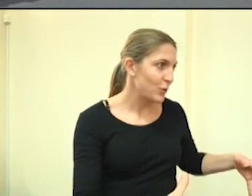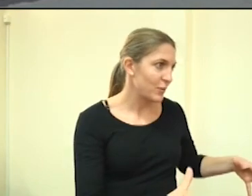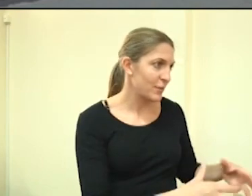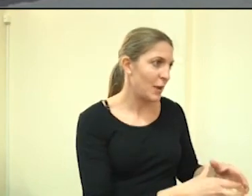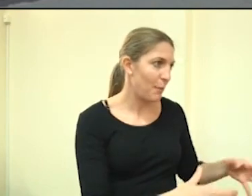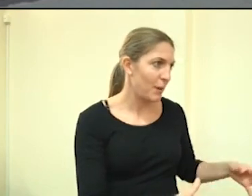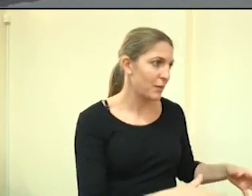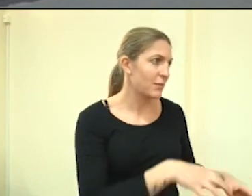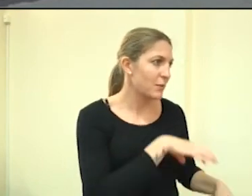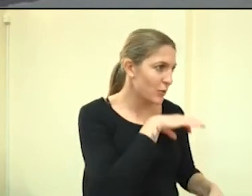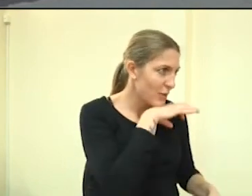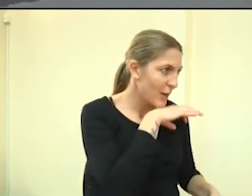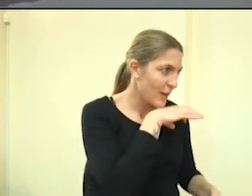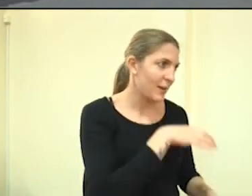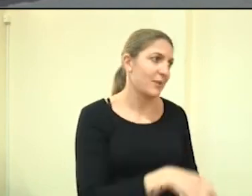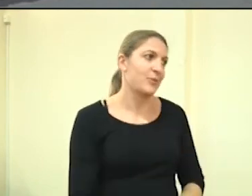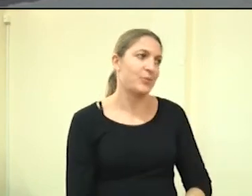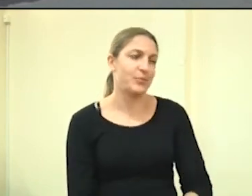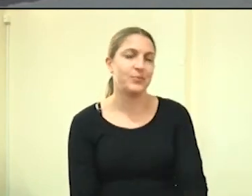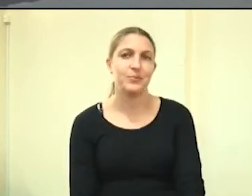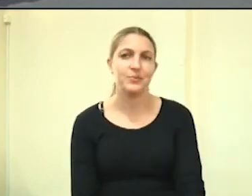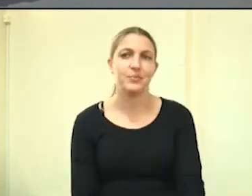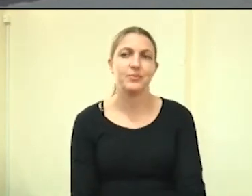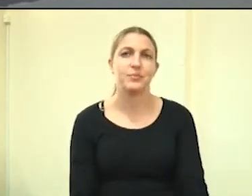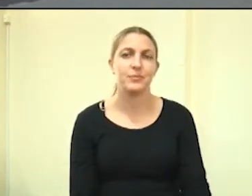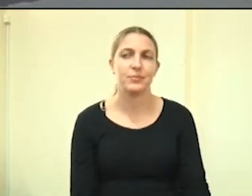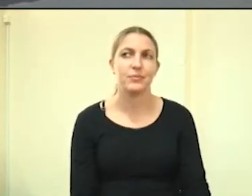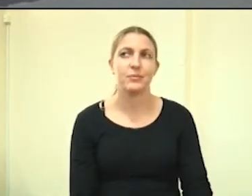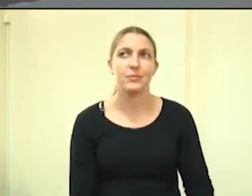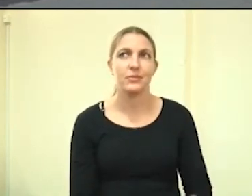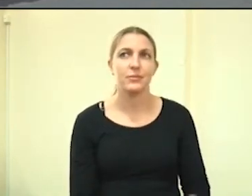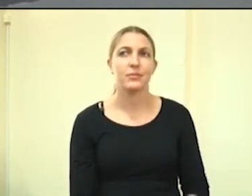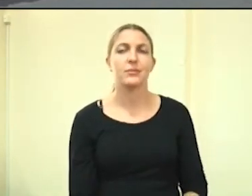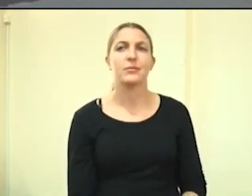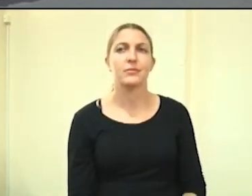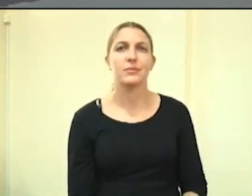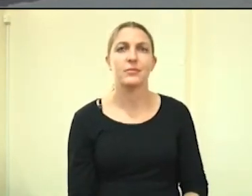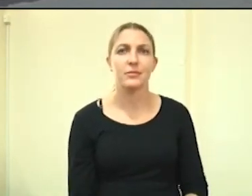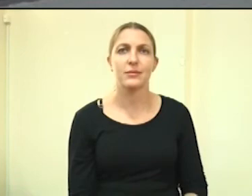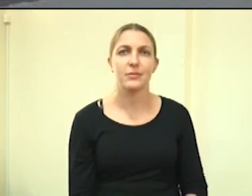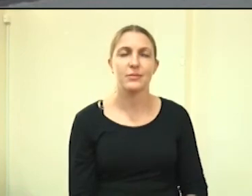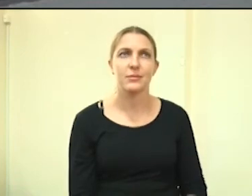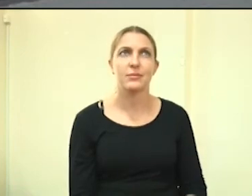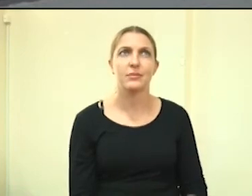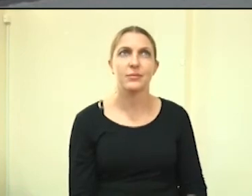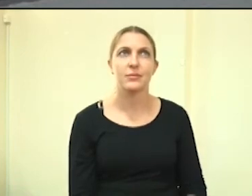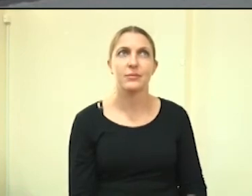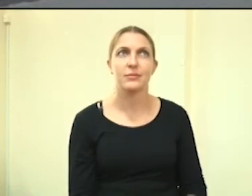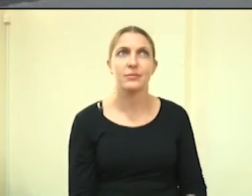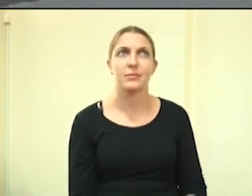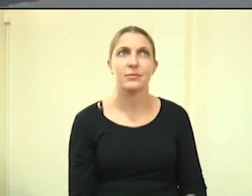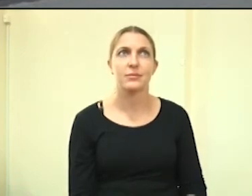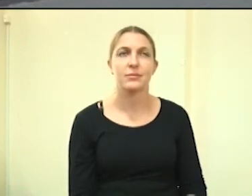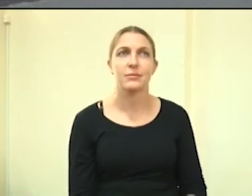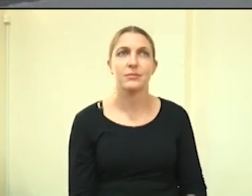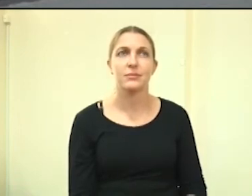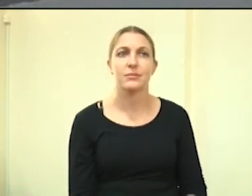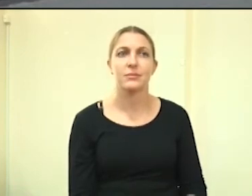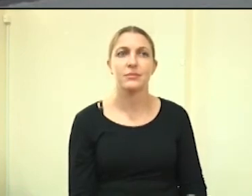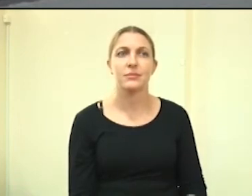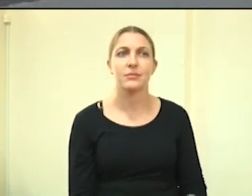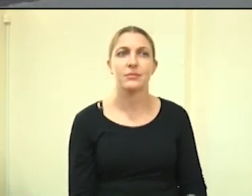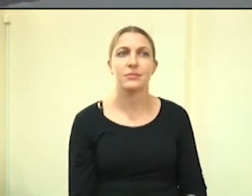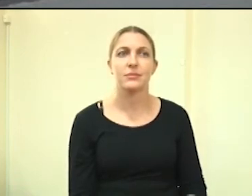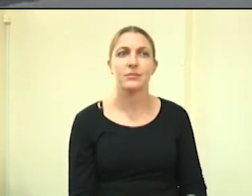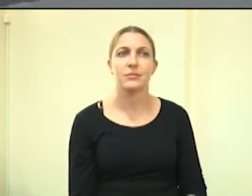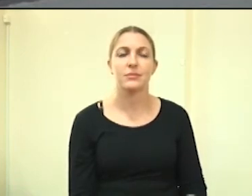Lenira Melânia Gasparin Gali, com as seguintes medidas e confrontações. Ao norte, em extensão de 164,11 metros, com parte do lote rural